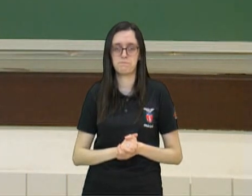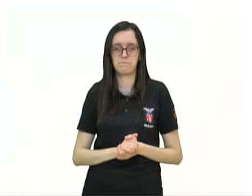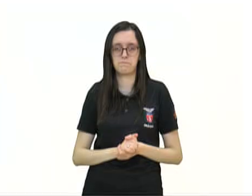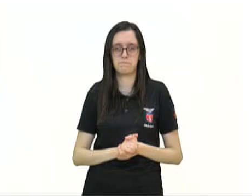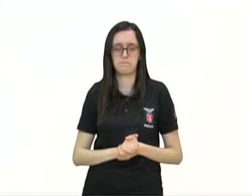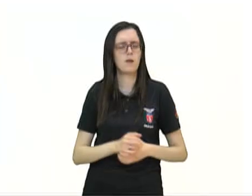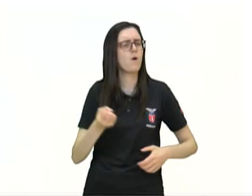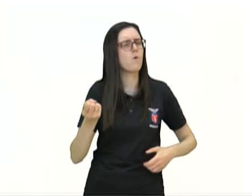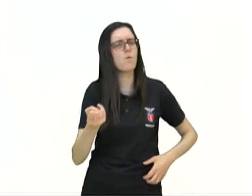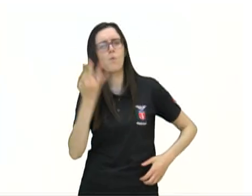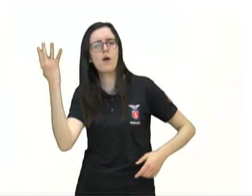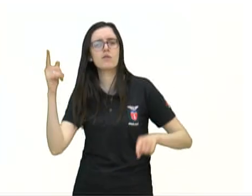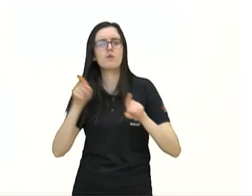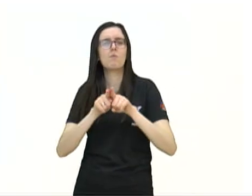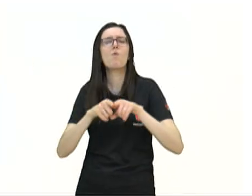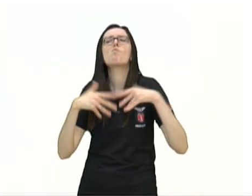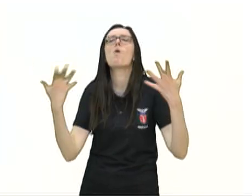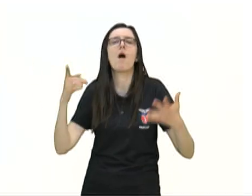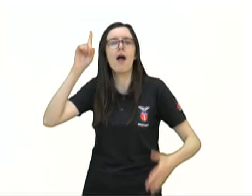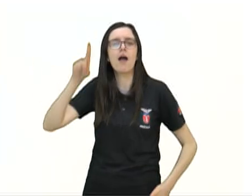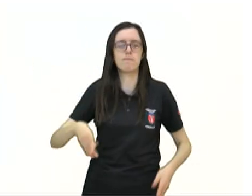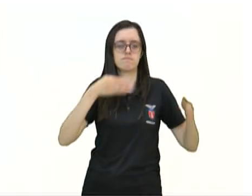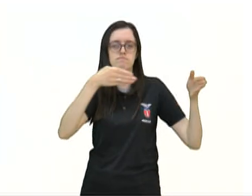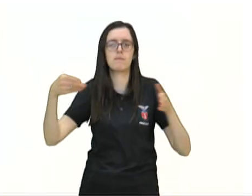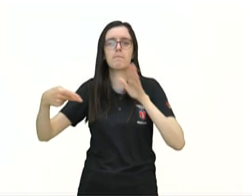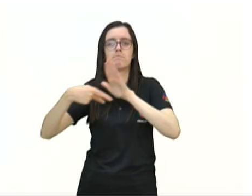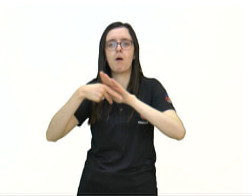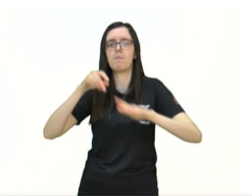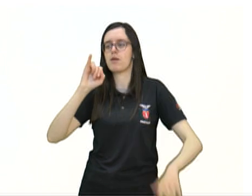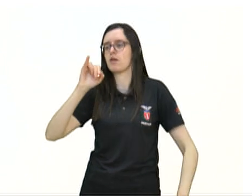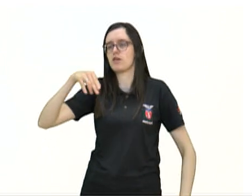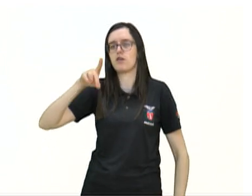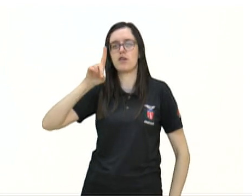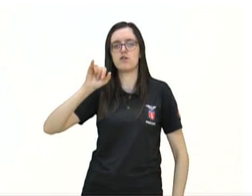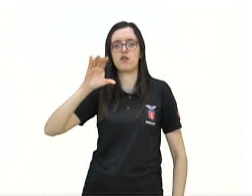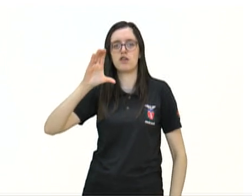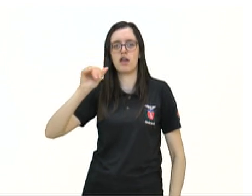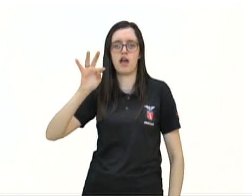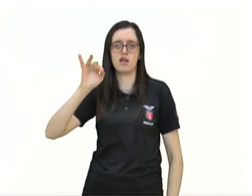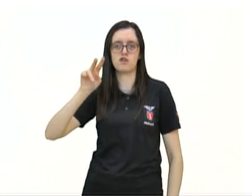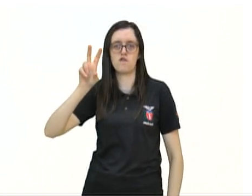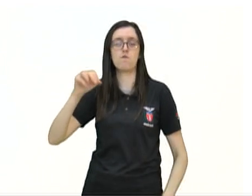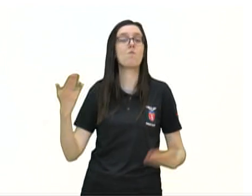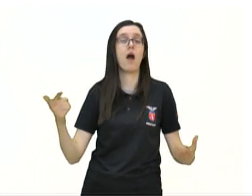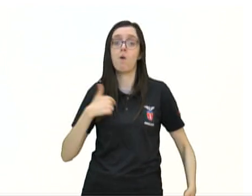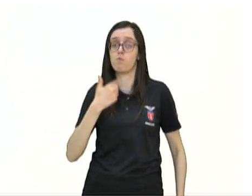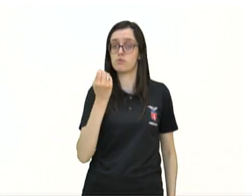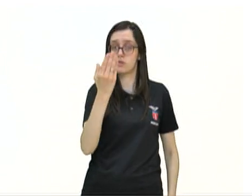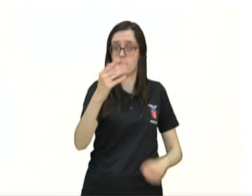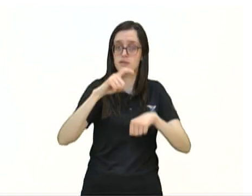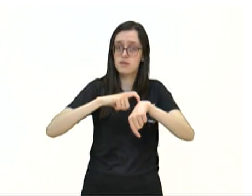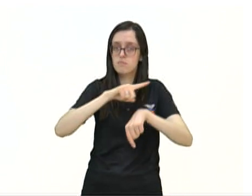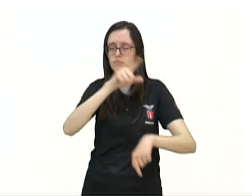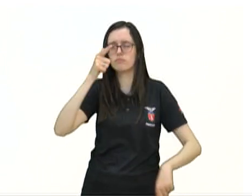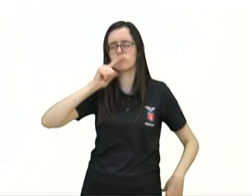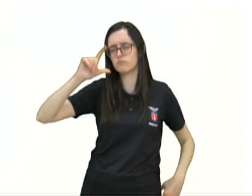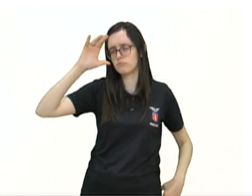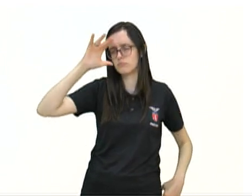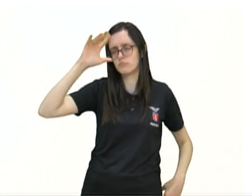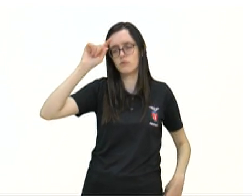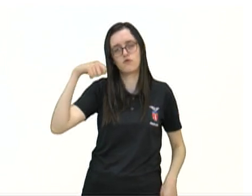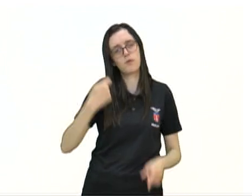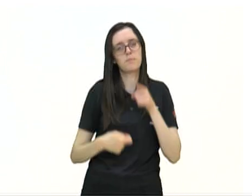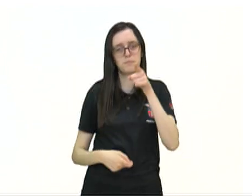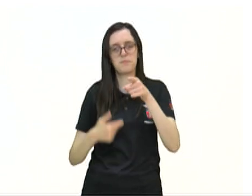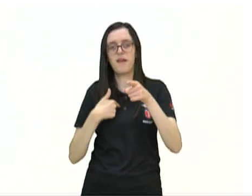Quantos e quais são os tempos verbais do modo indicativo? Vou dar um tempinho para vocês pensarem sobre